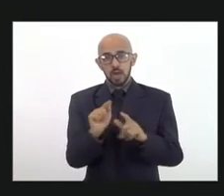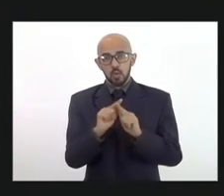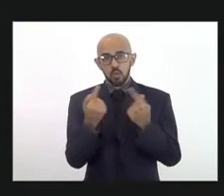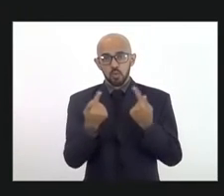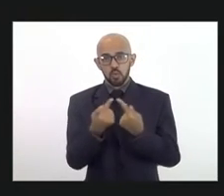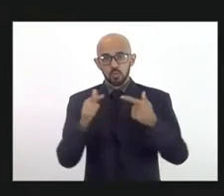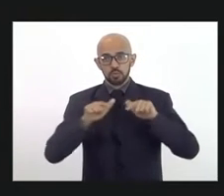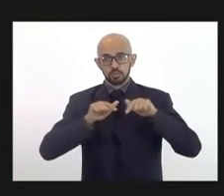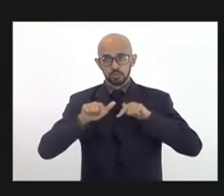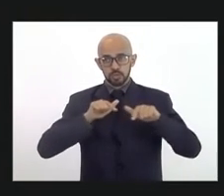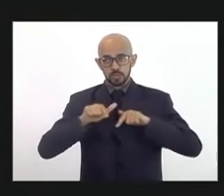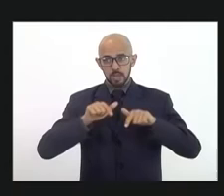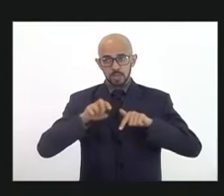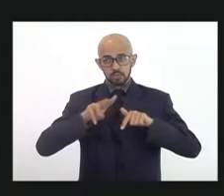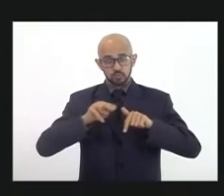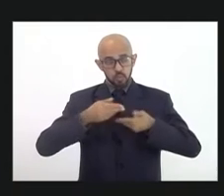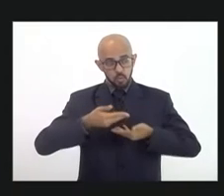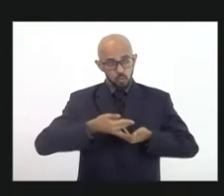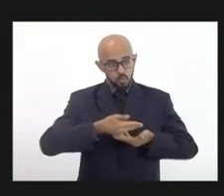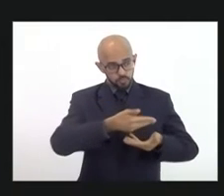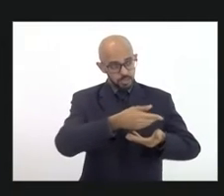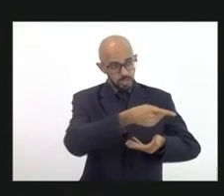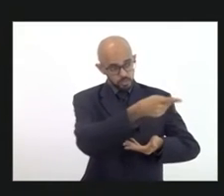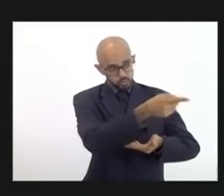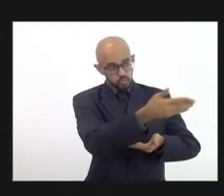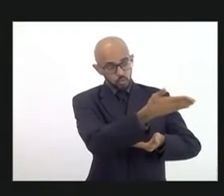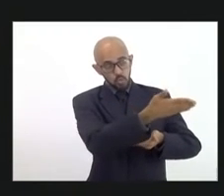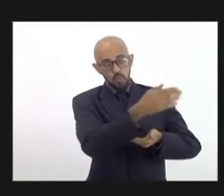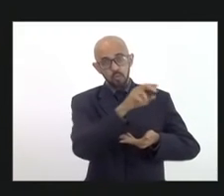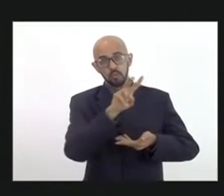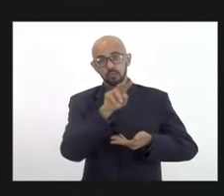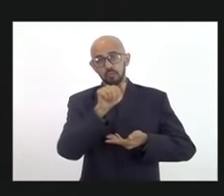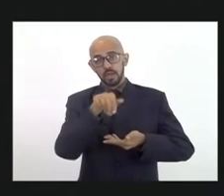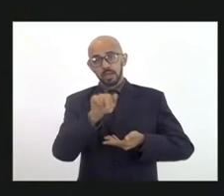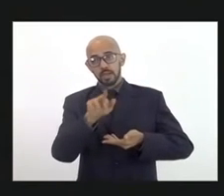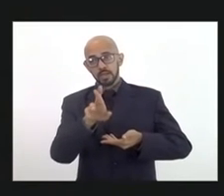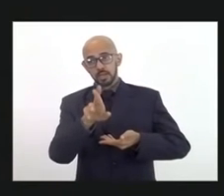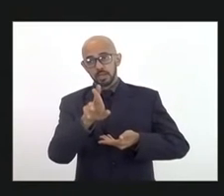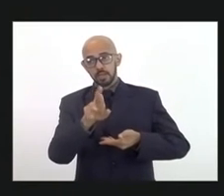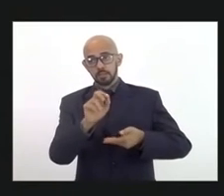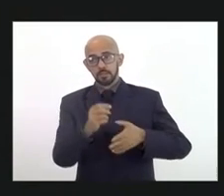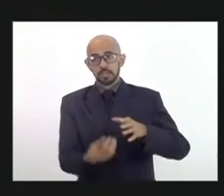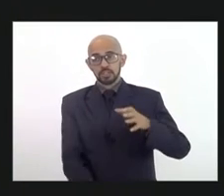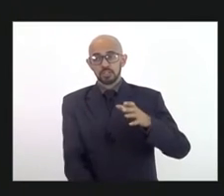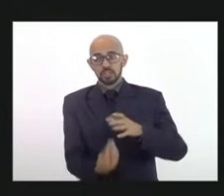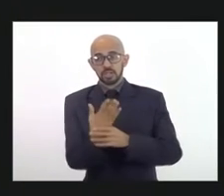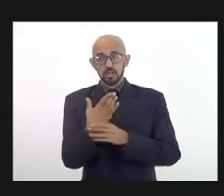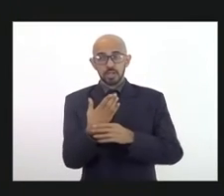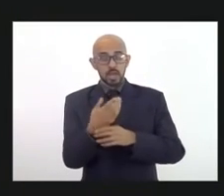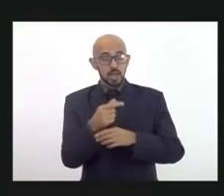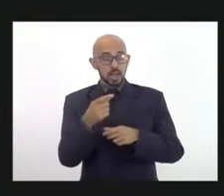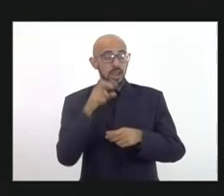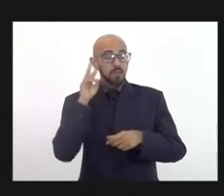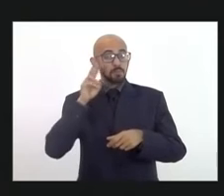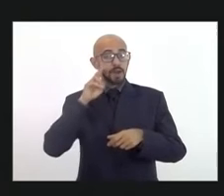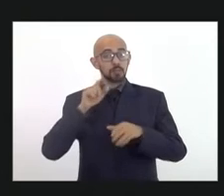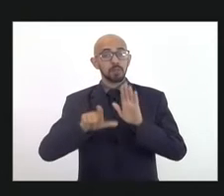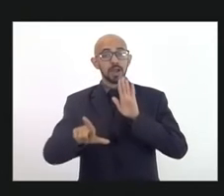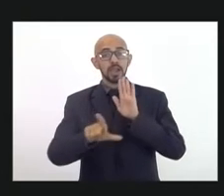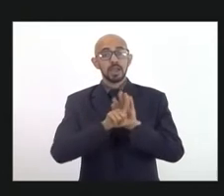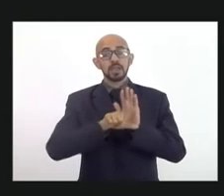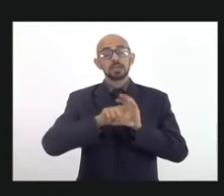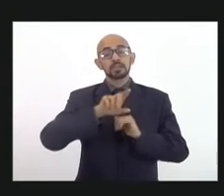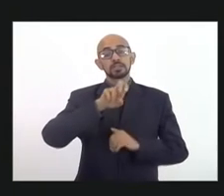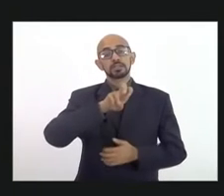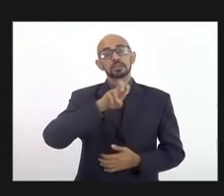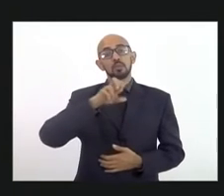inclusive vou convidá-lo a participar desse grupo, que ressuscita uma lei, é da época do Cabral, a 5690